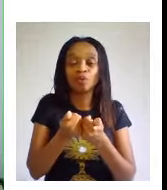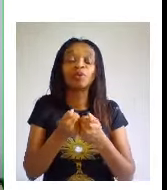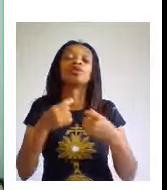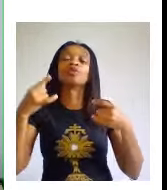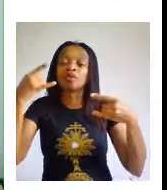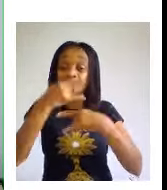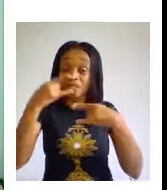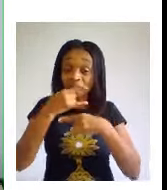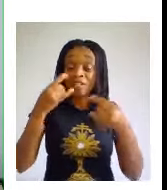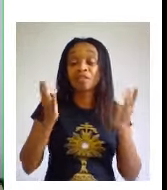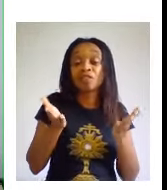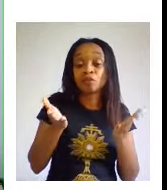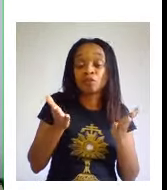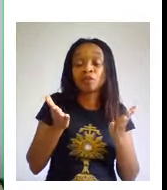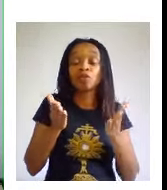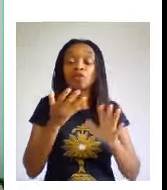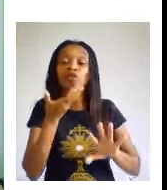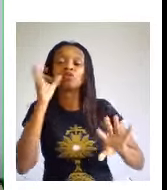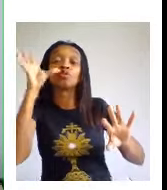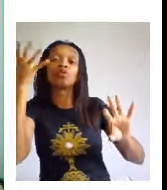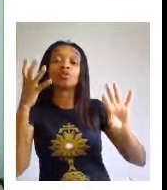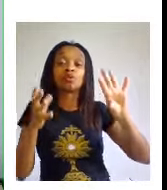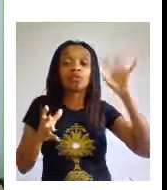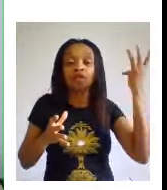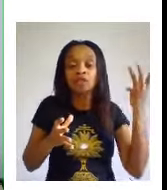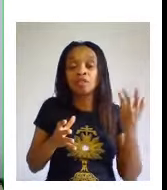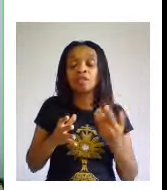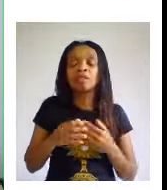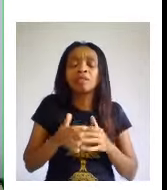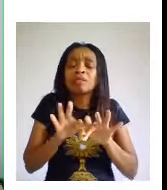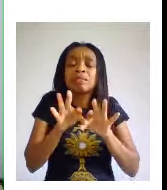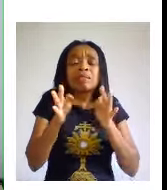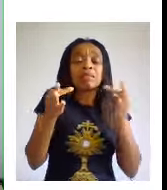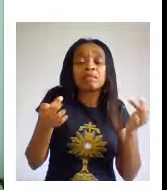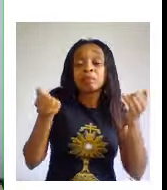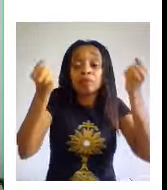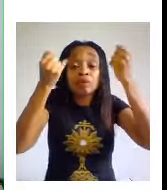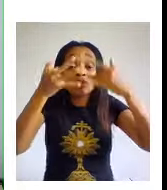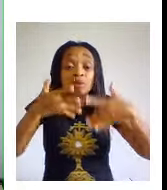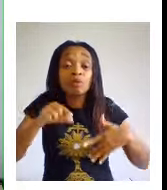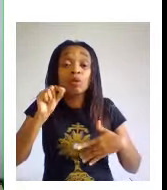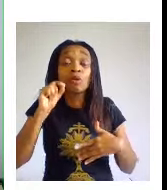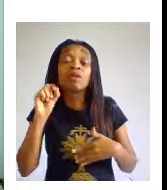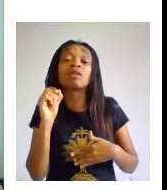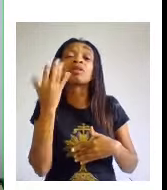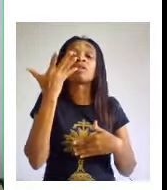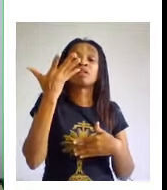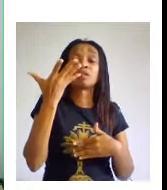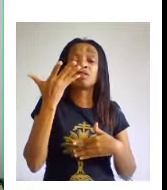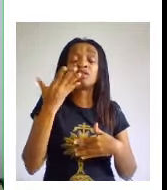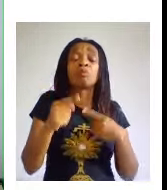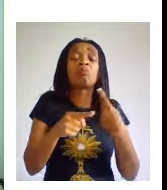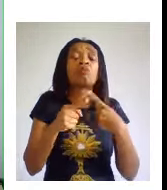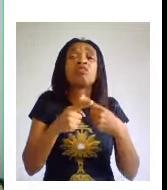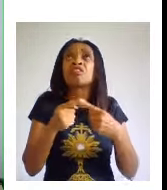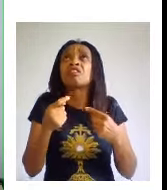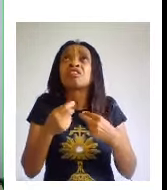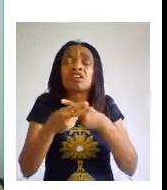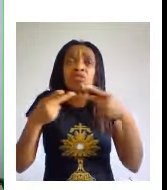sobre o clima. A gente vai tentar, numa linguagem simples, explicar o que está acontecendo, né, com o clima, esse desequilíbrio,